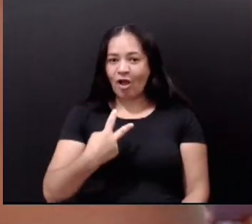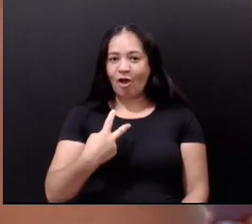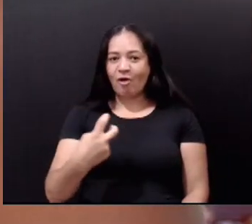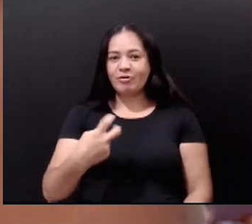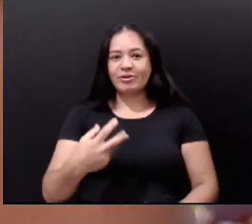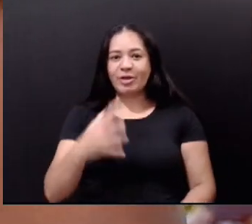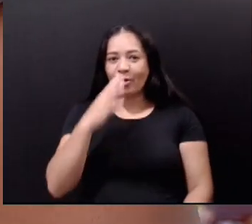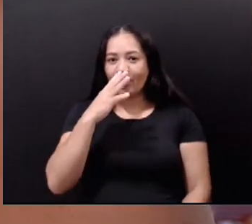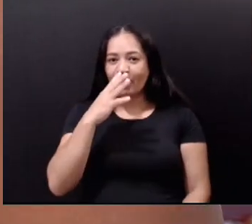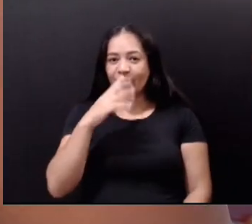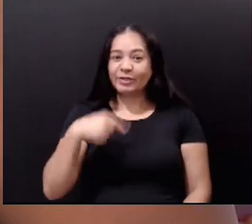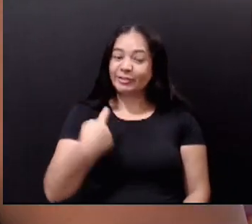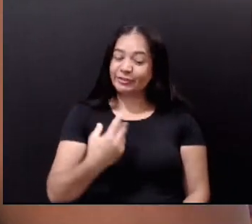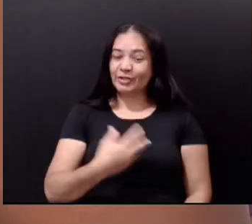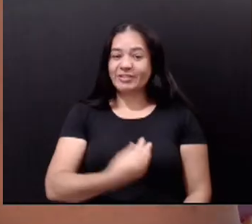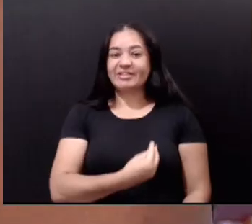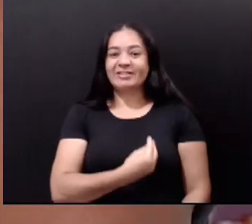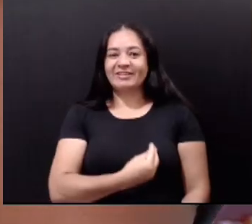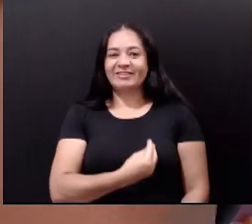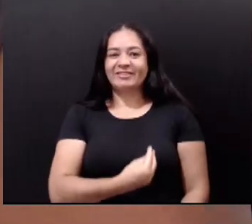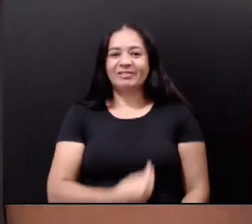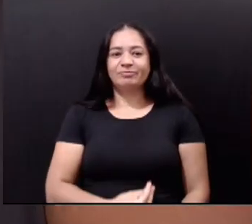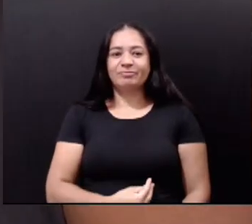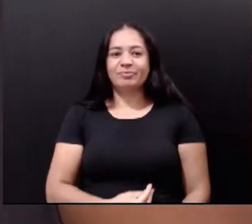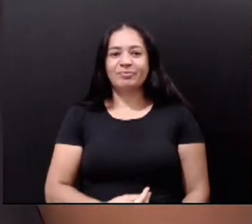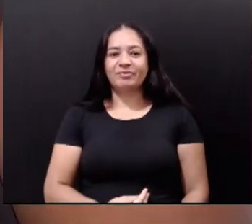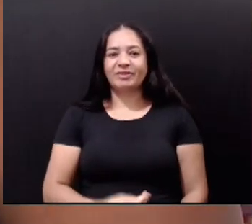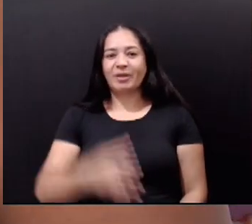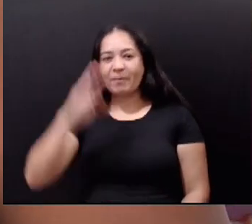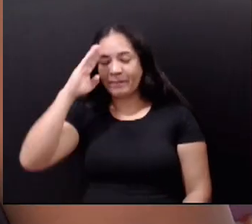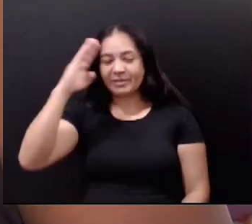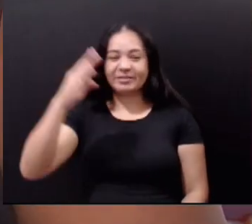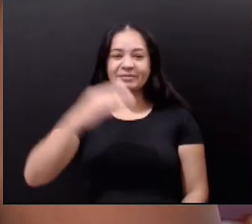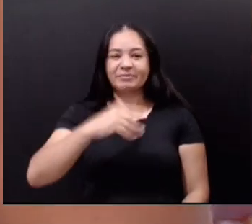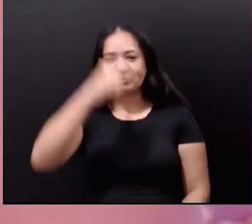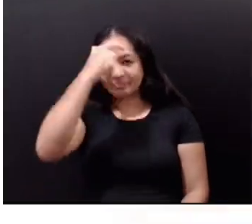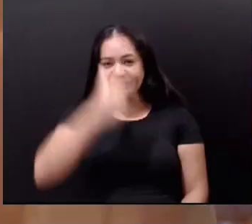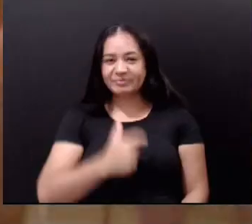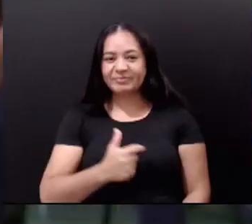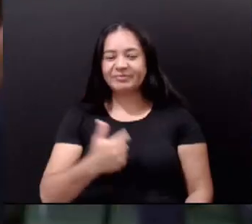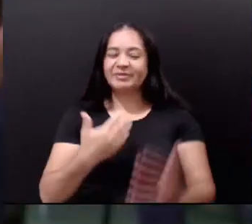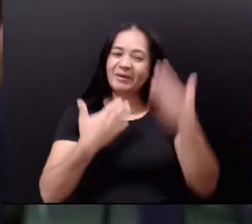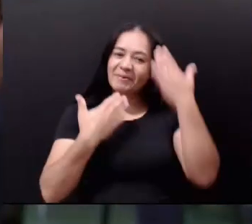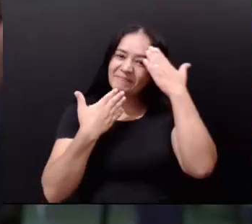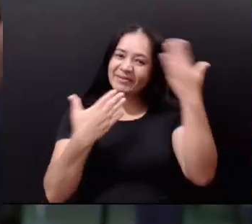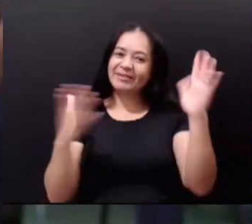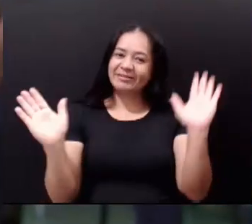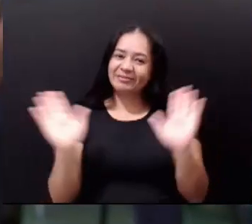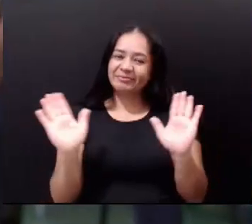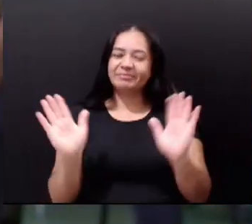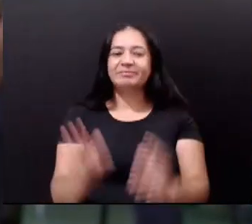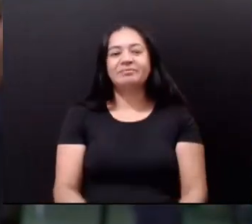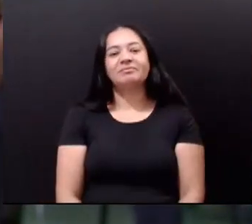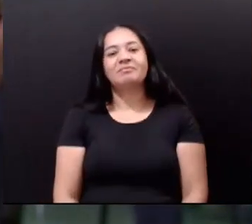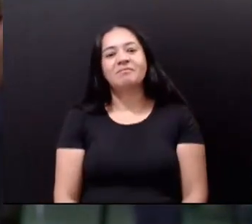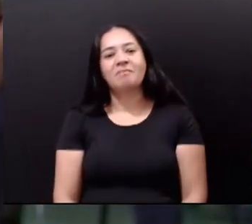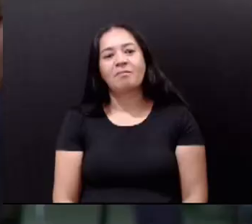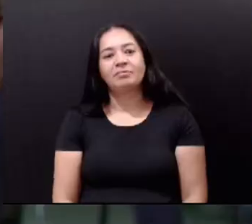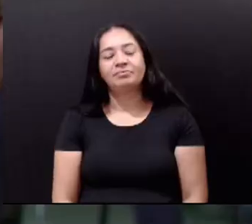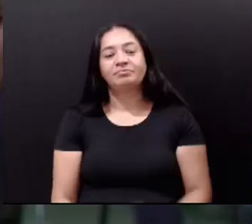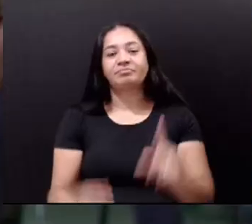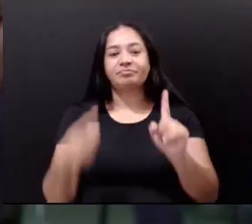né? Exatamente, personagem principal. Obrigada. Imagina, um prazer. A Isabel frequenta aqui as